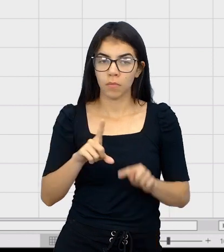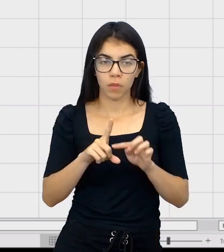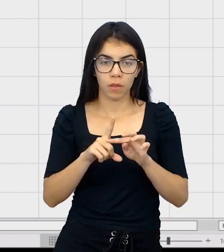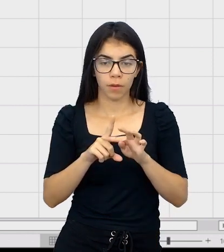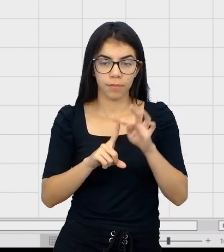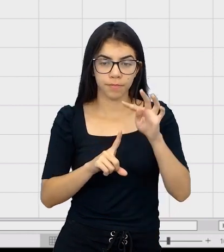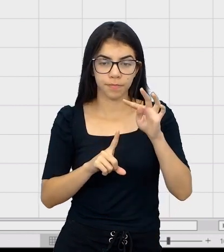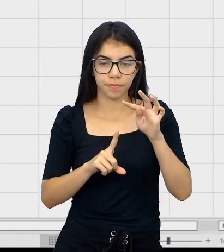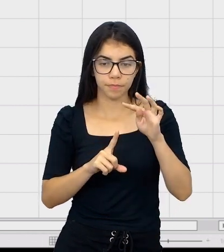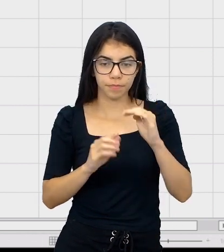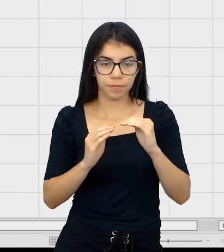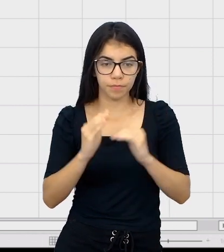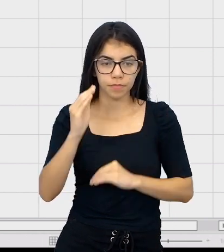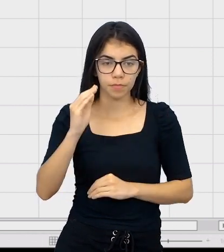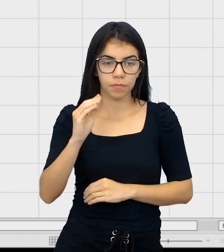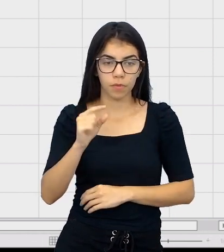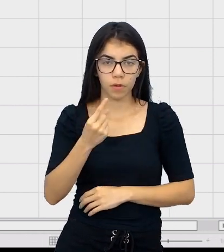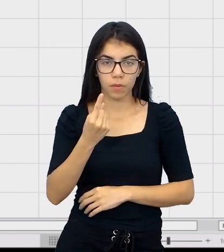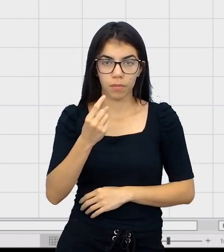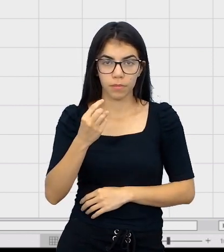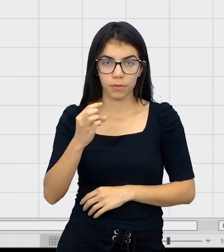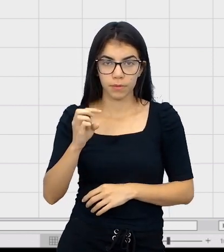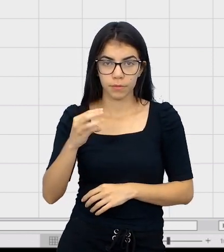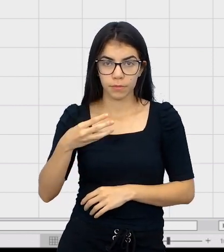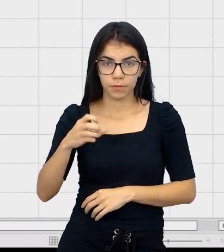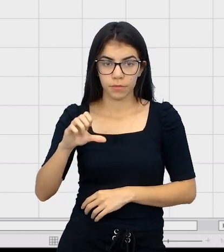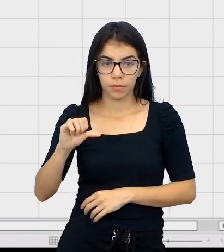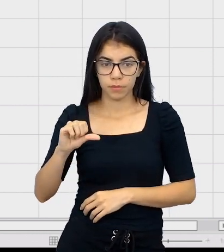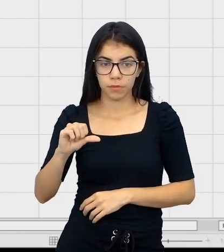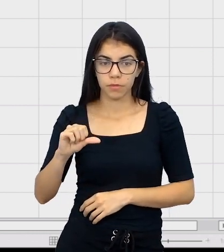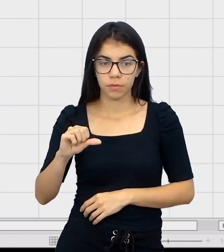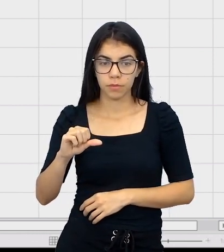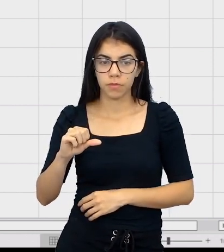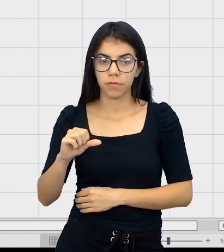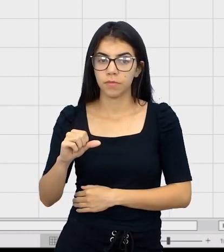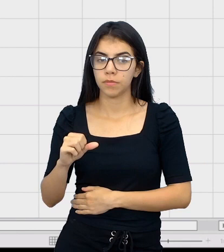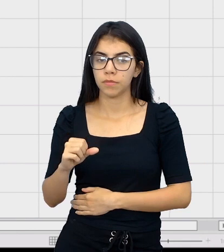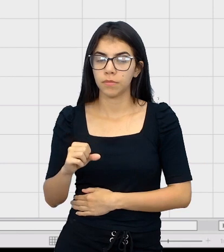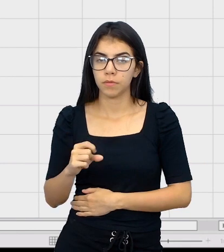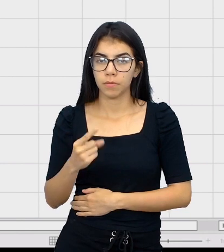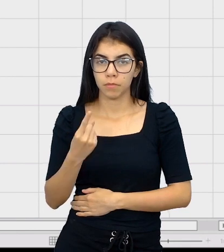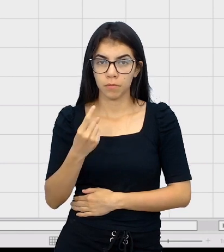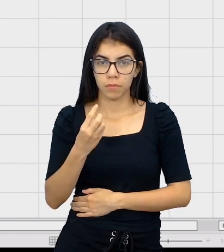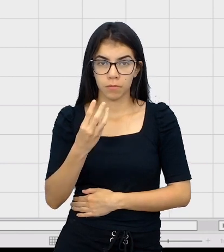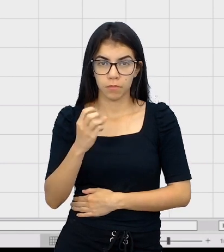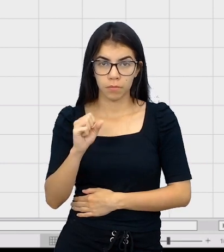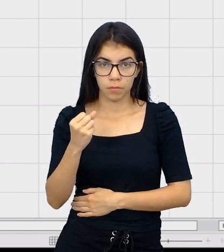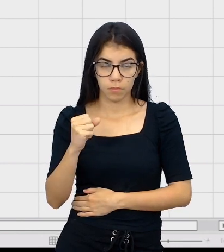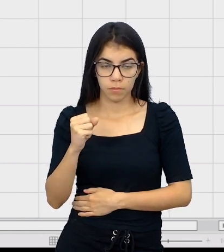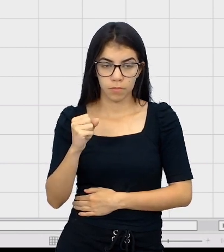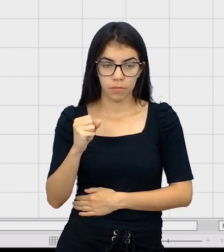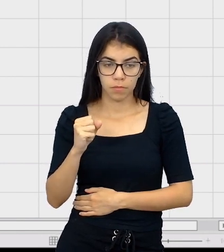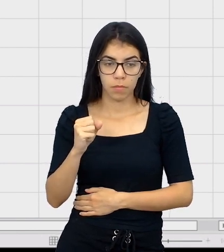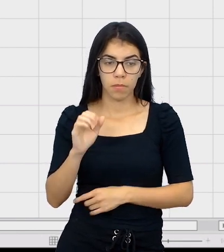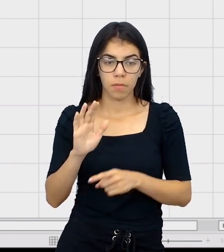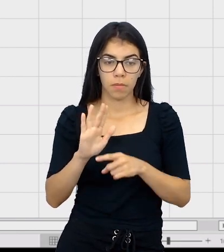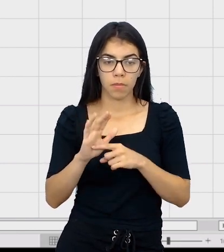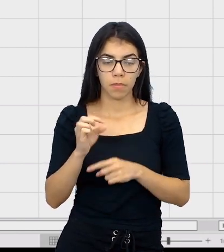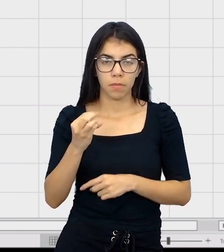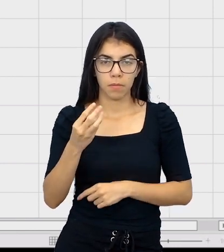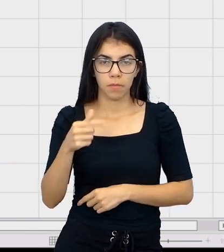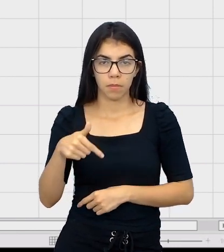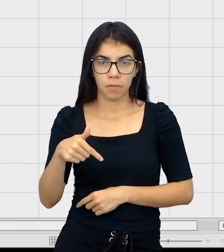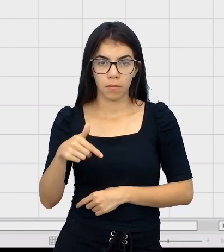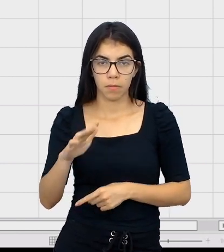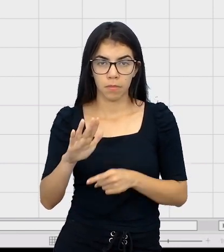menos Vamos agora, lá. né? Menos 39. Menos Menos 39. 39. Menos 39. Menos 38. Menos 38. Menos 37. Menos